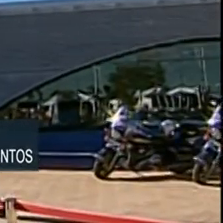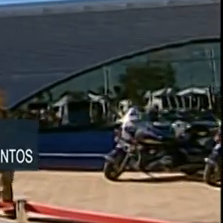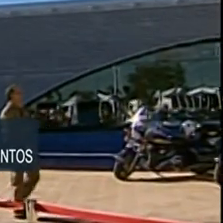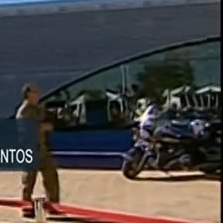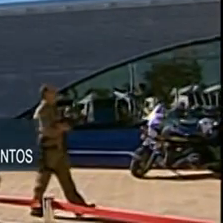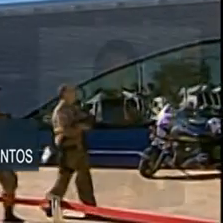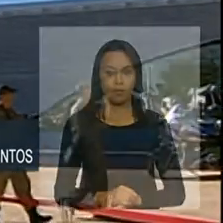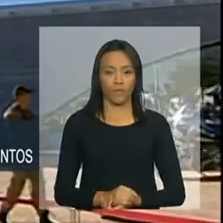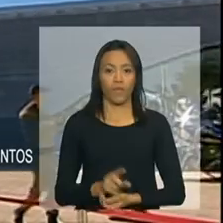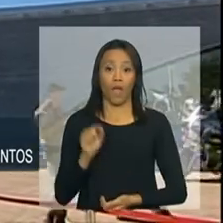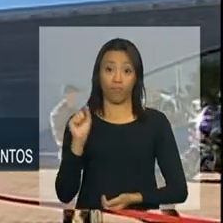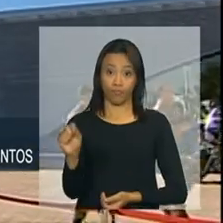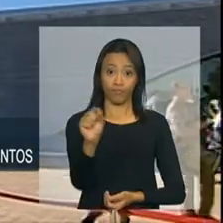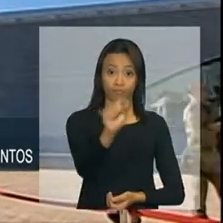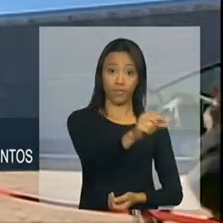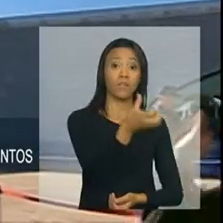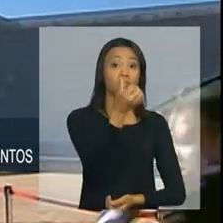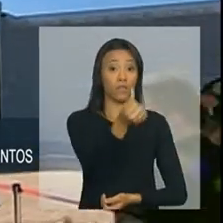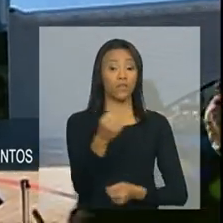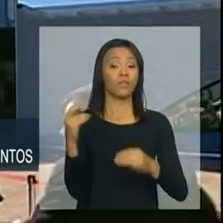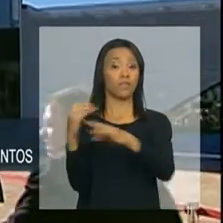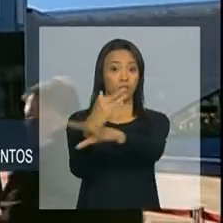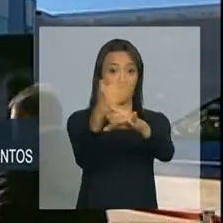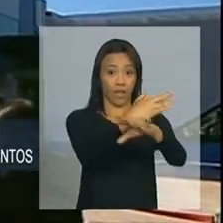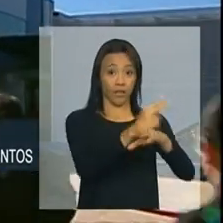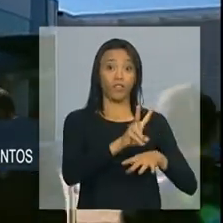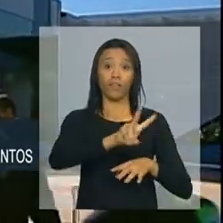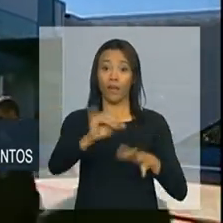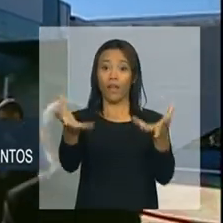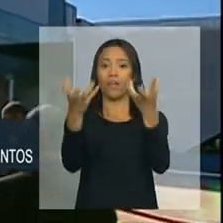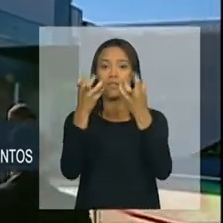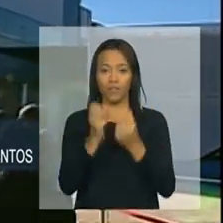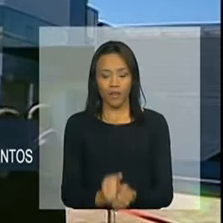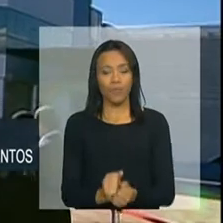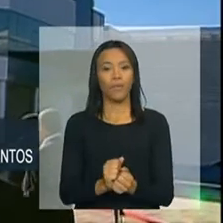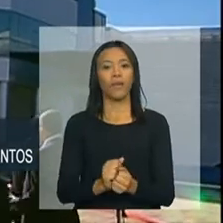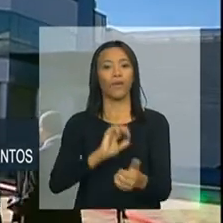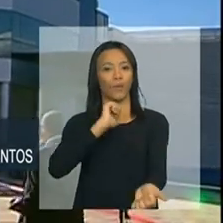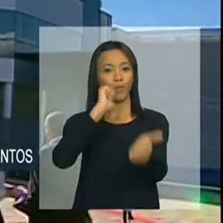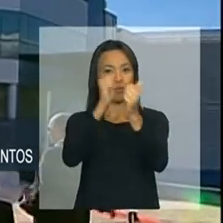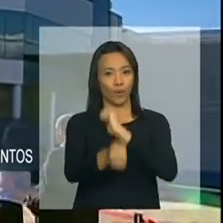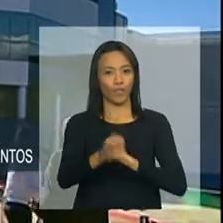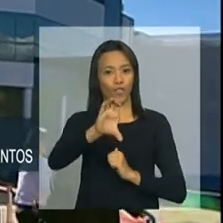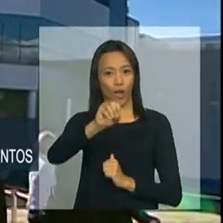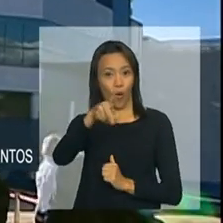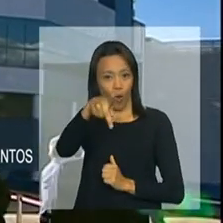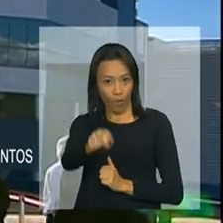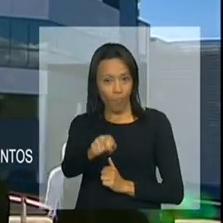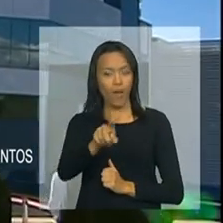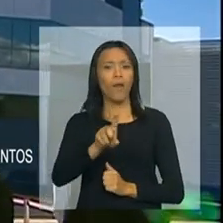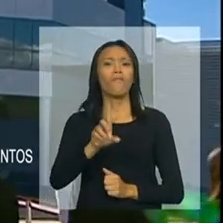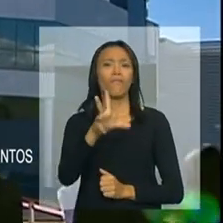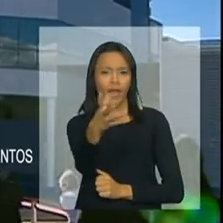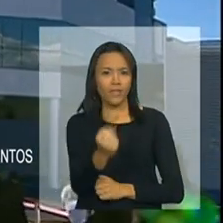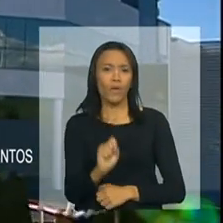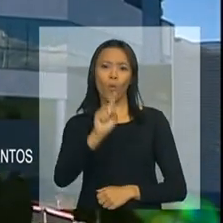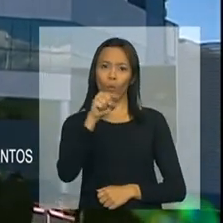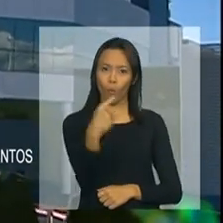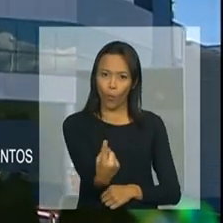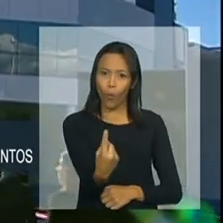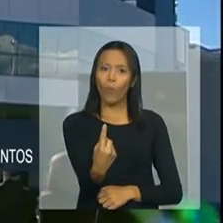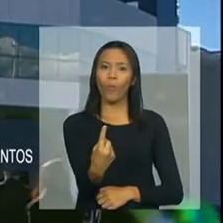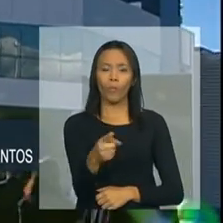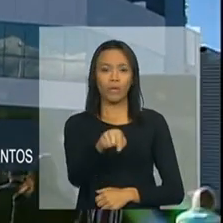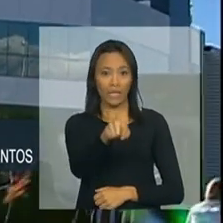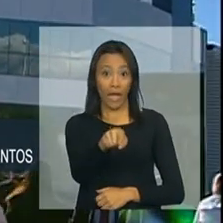as seis cidades sede da Copa das Confederações vão receber pelo menos uma unidade do